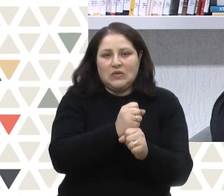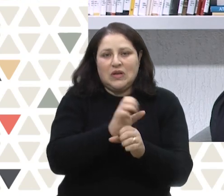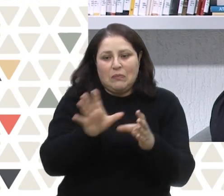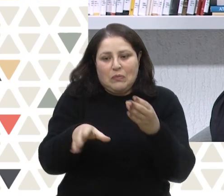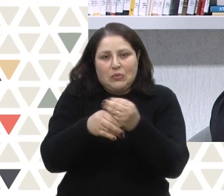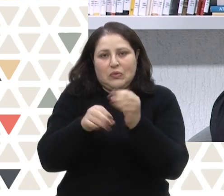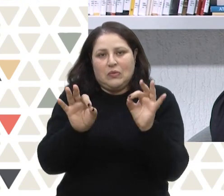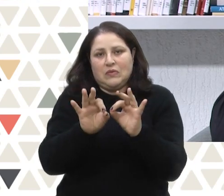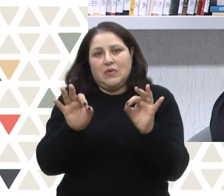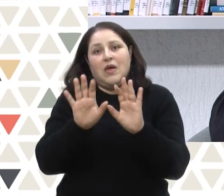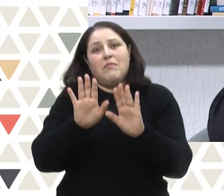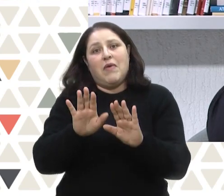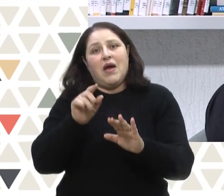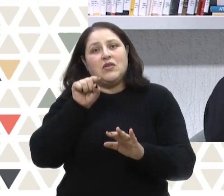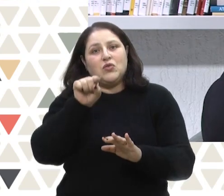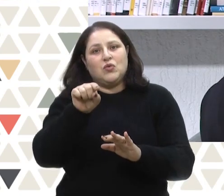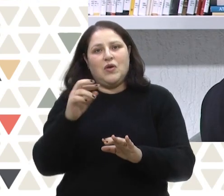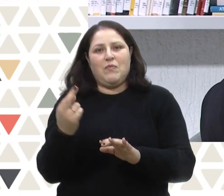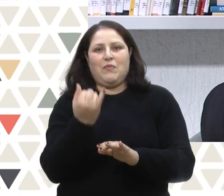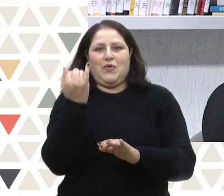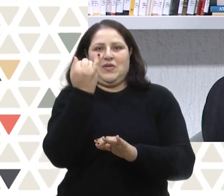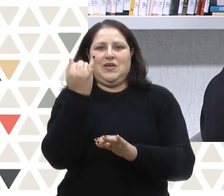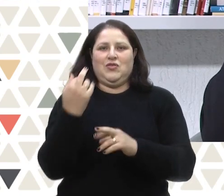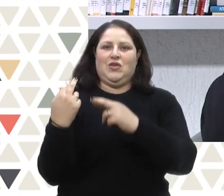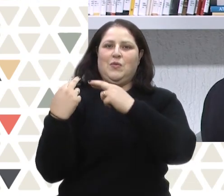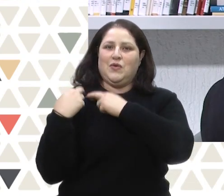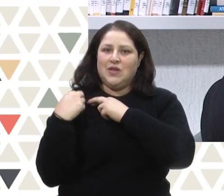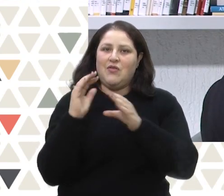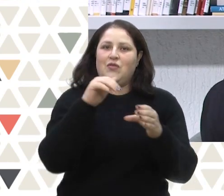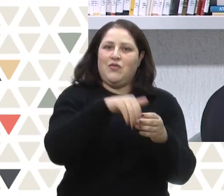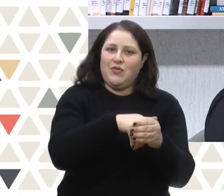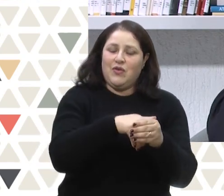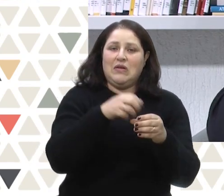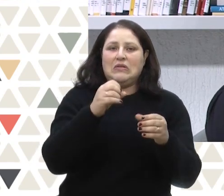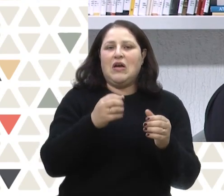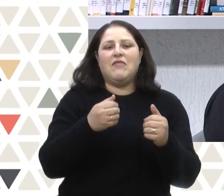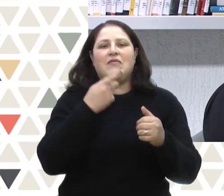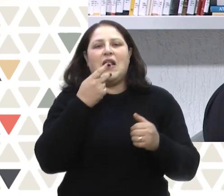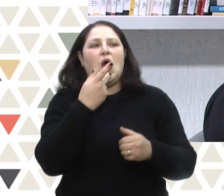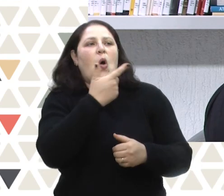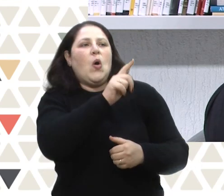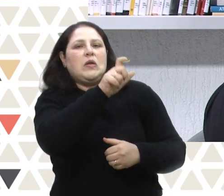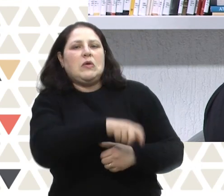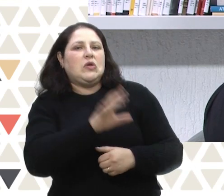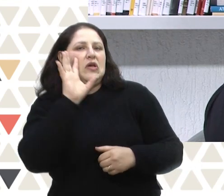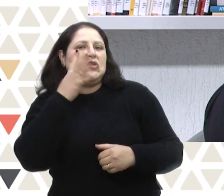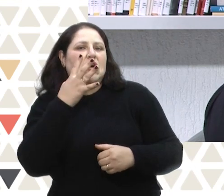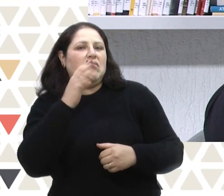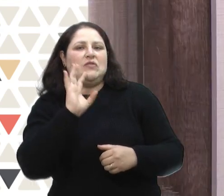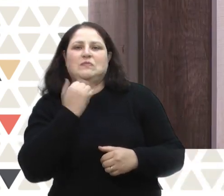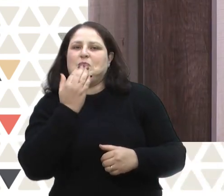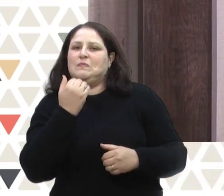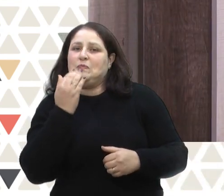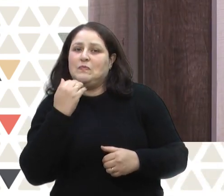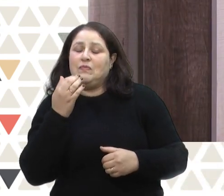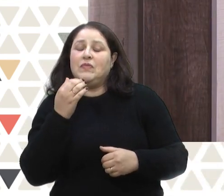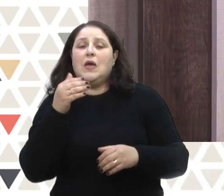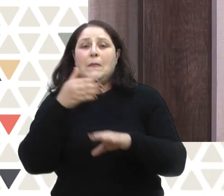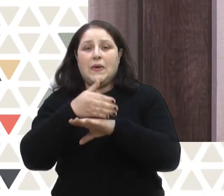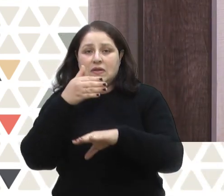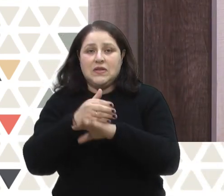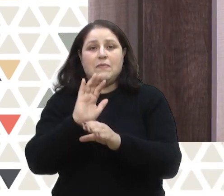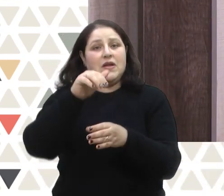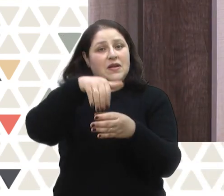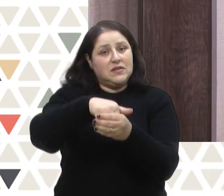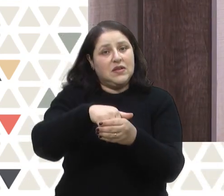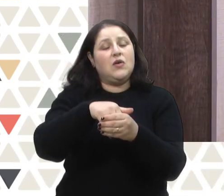para os outros essa decisão não vai resolver. Participe das eleições, porque votar é um ato de cidadania. Hoje